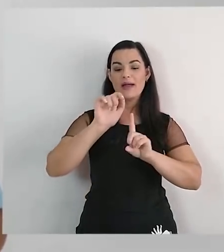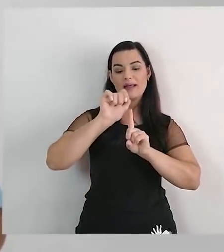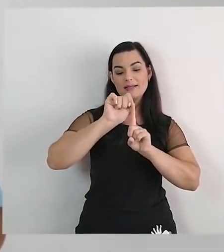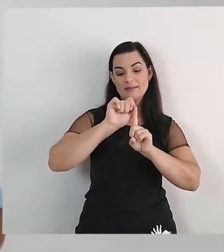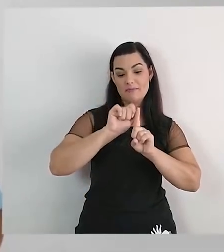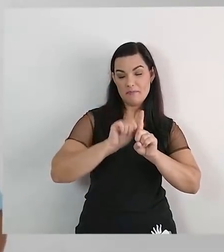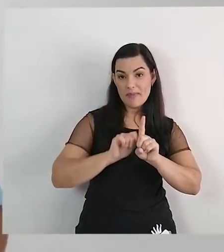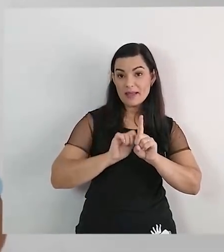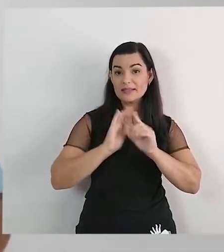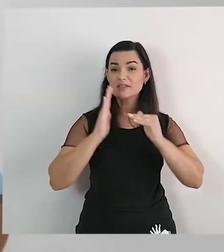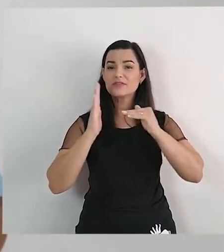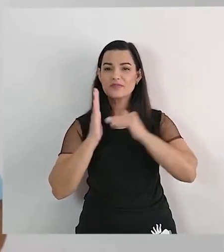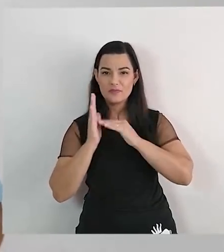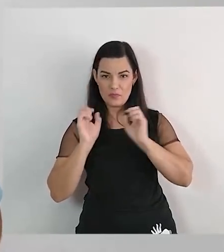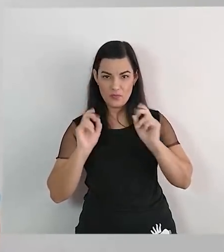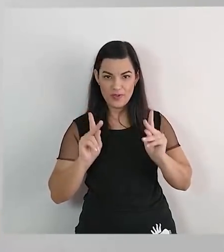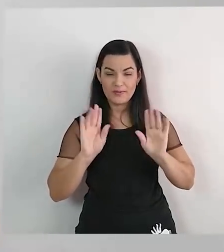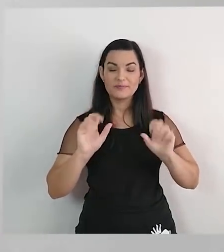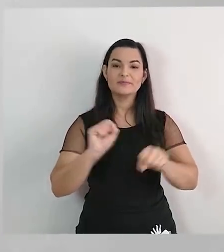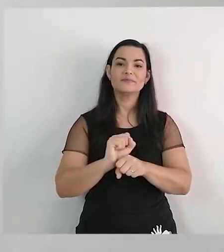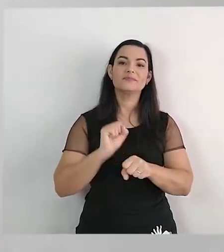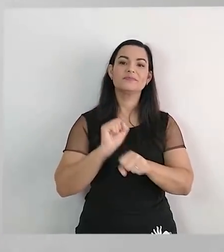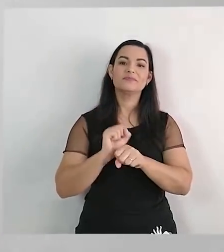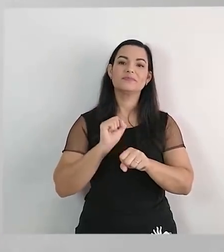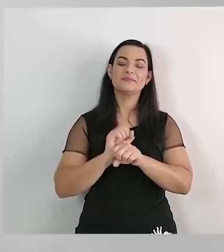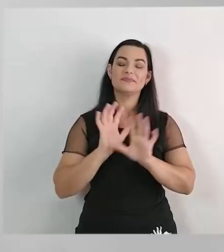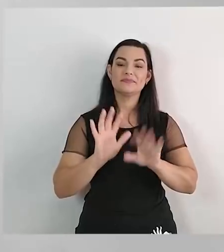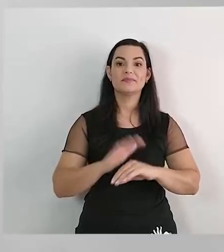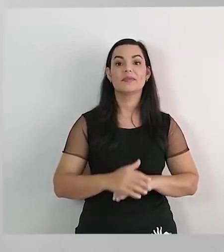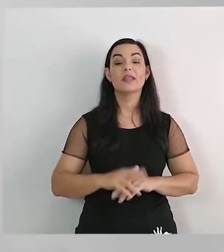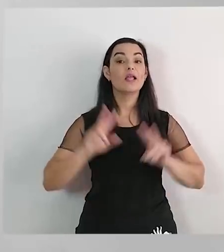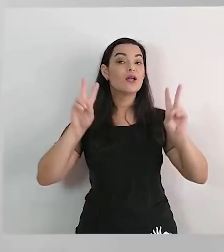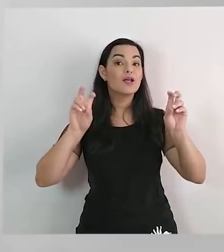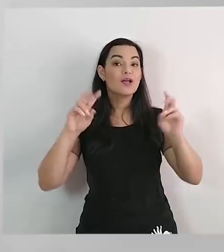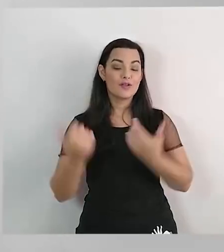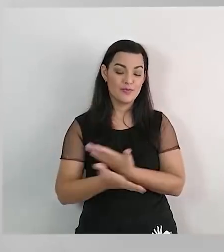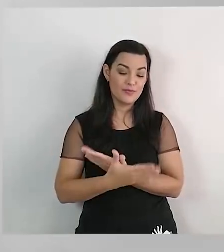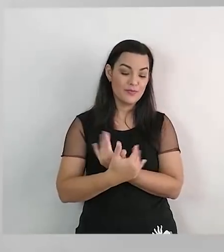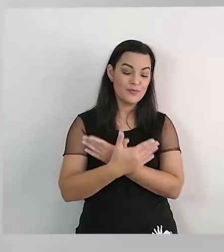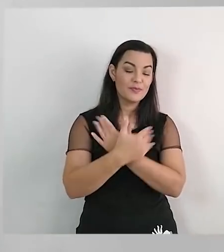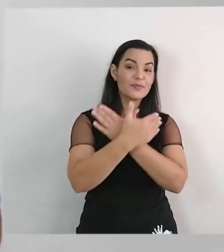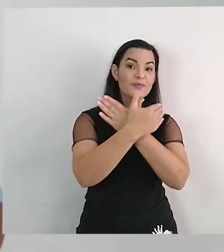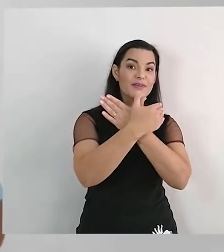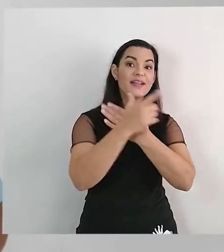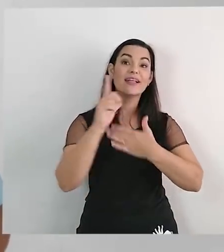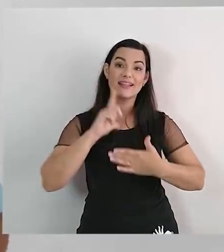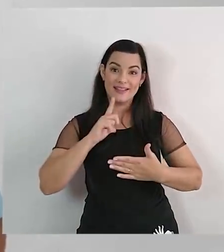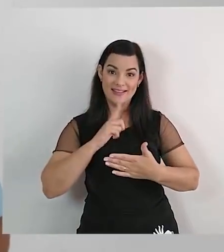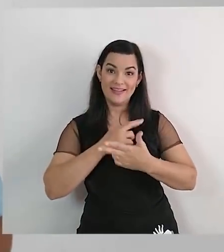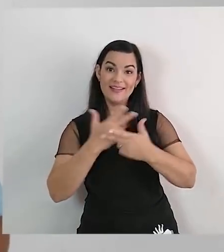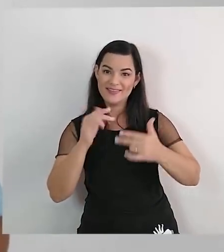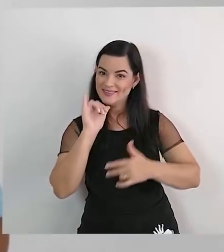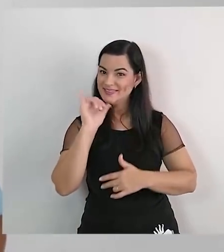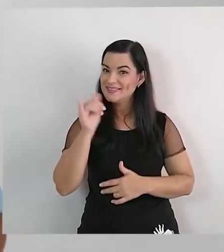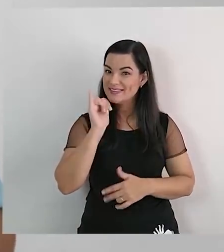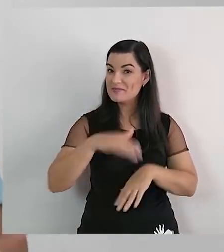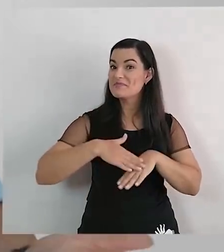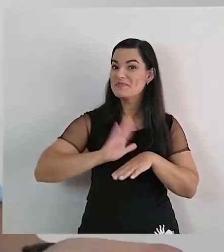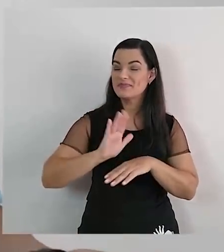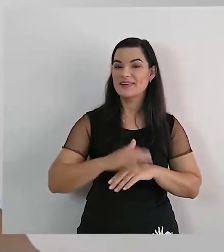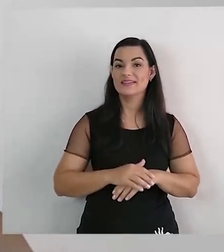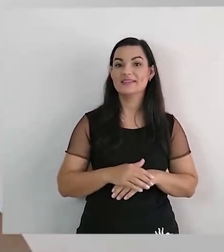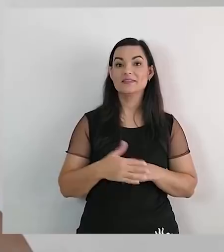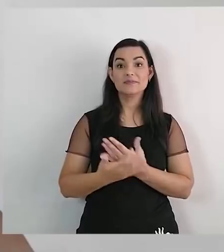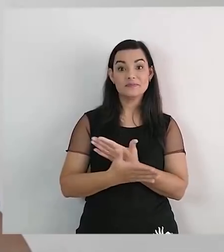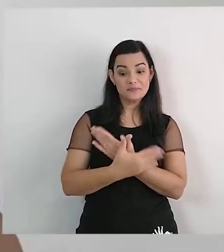tá bom? Agora, sobre as borboletas, eu tenho mais algumas coisinhas para contar a vocês.